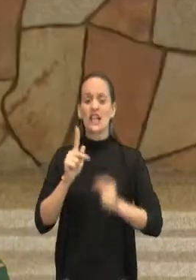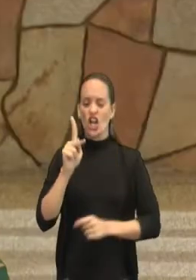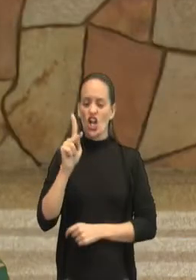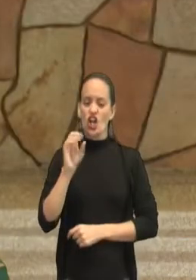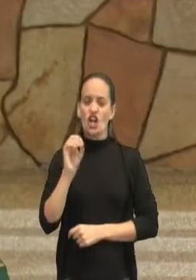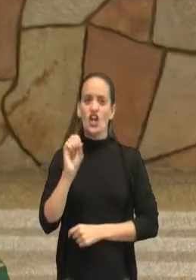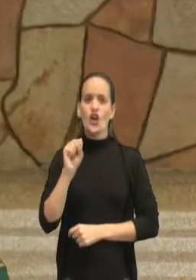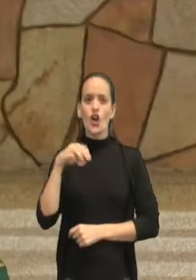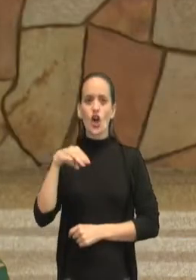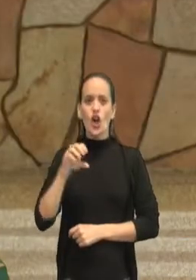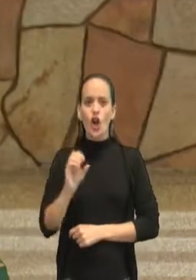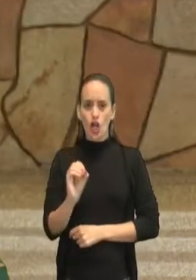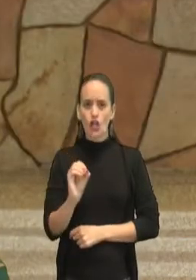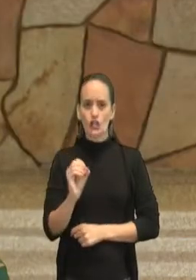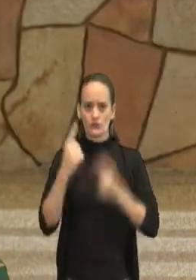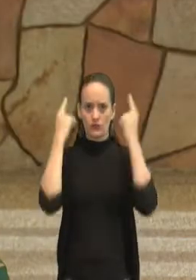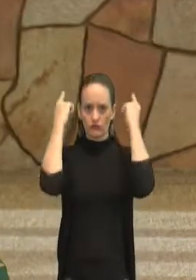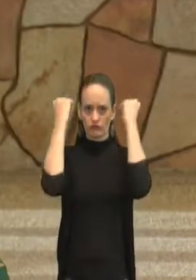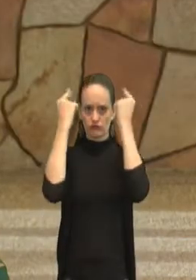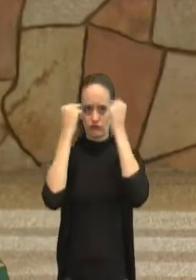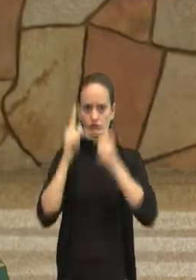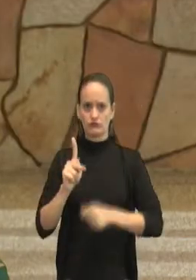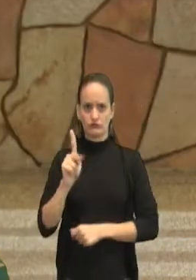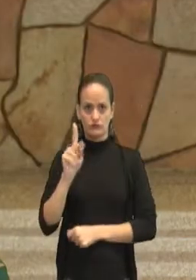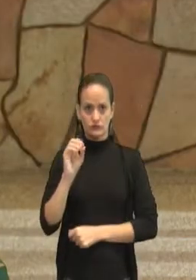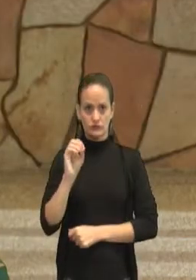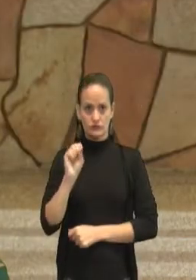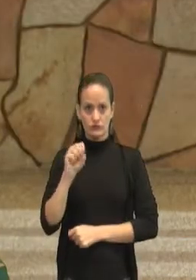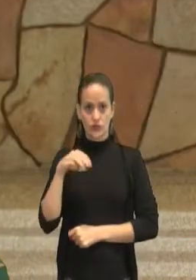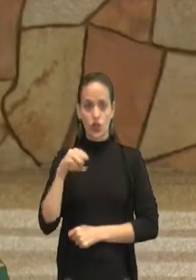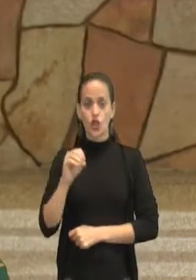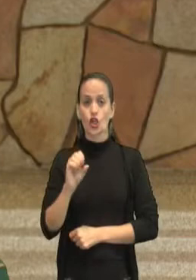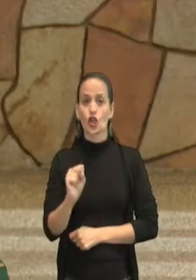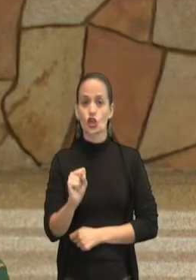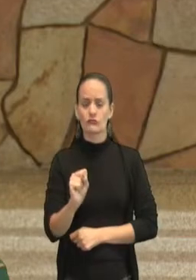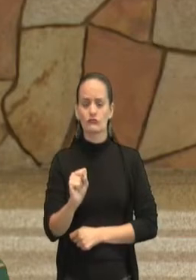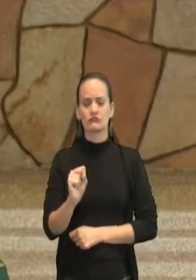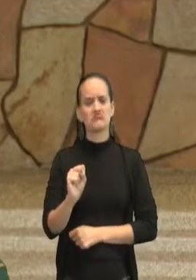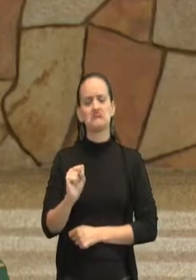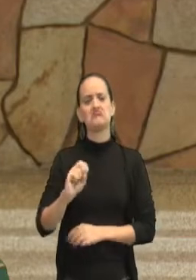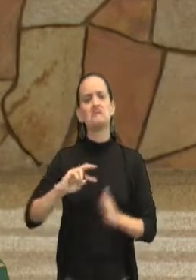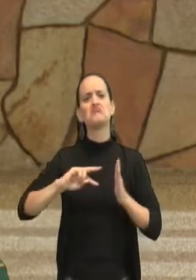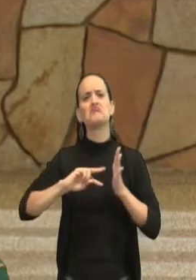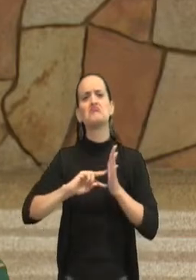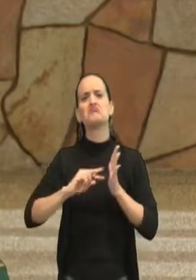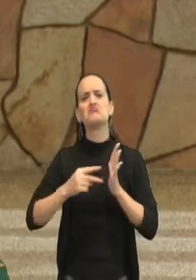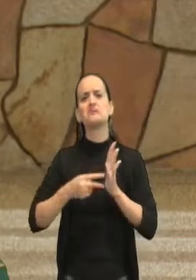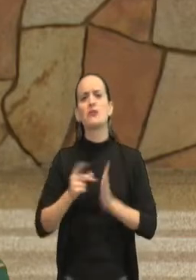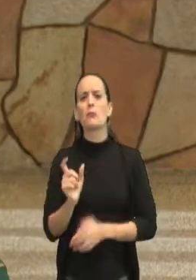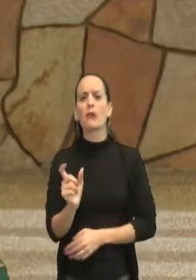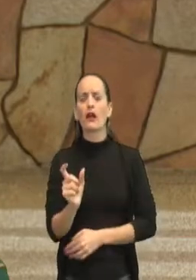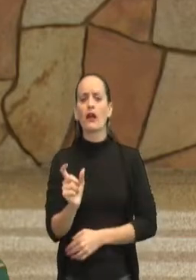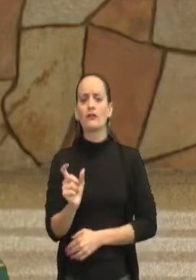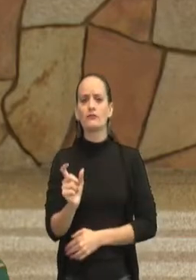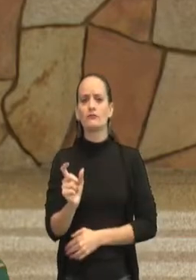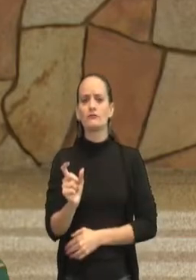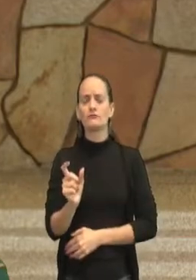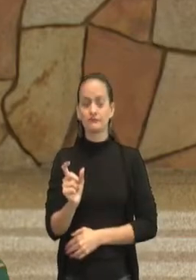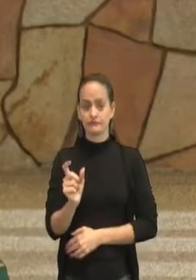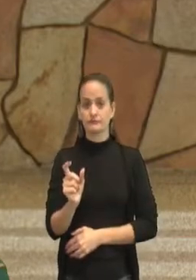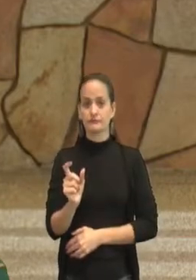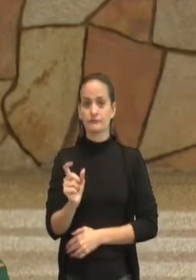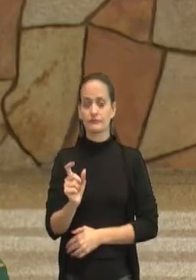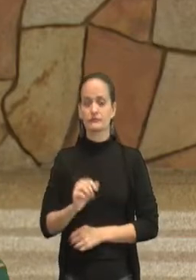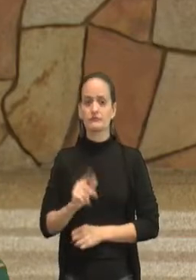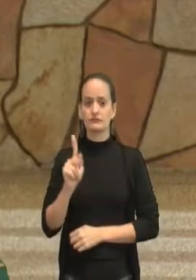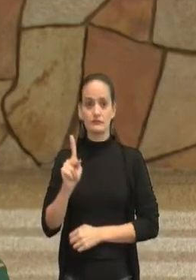também usamos a palavra cosmos. E qual é o significado dessa palavra? Cosmos